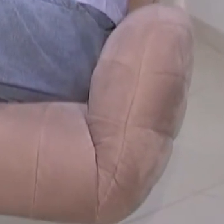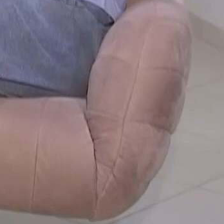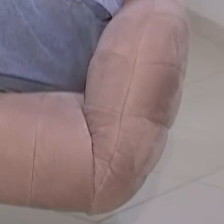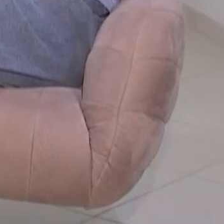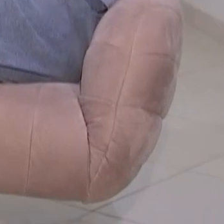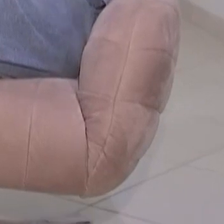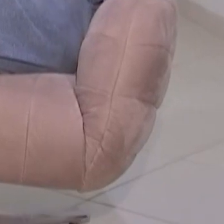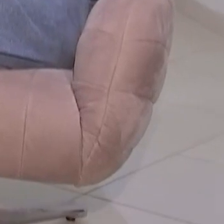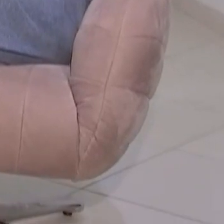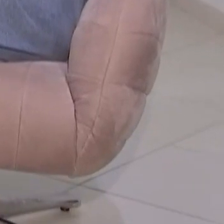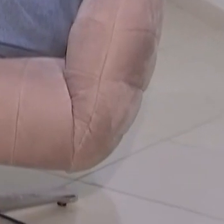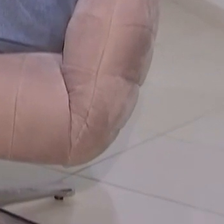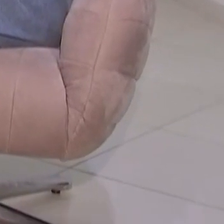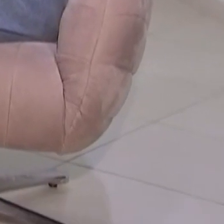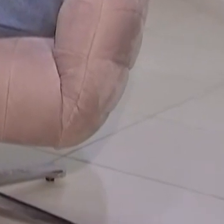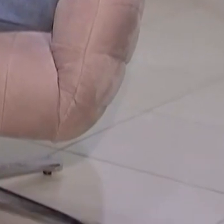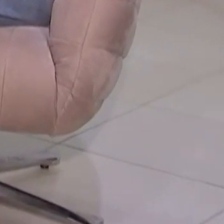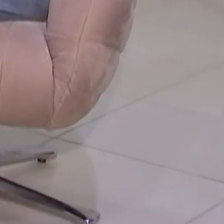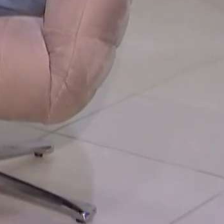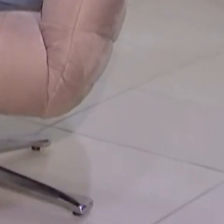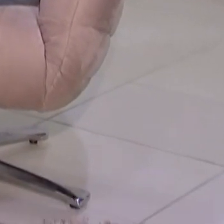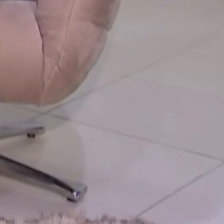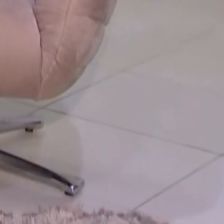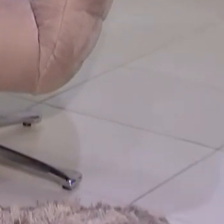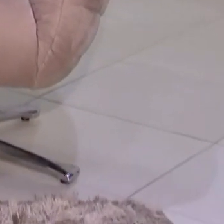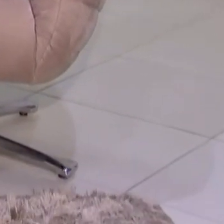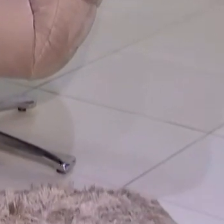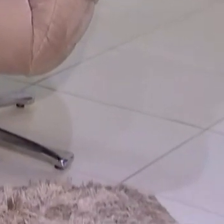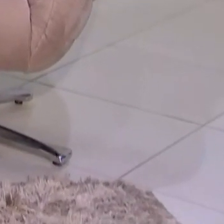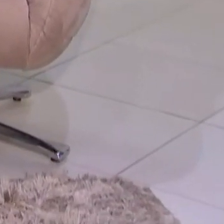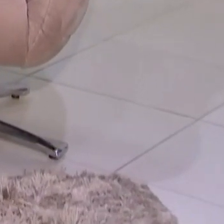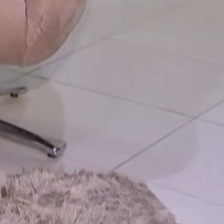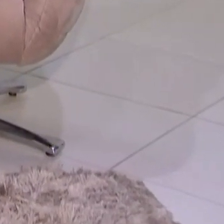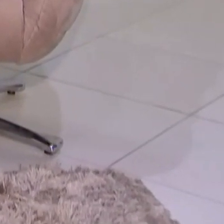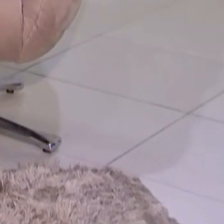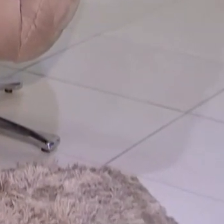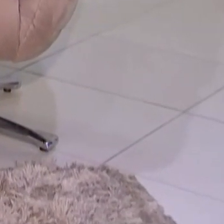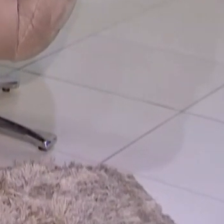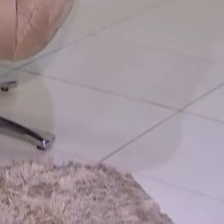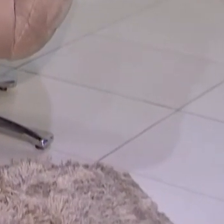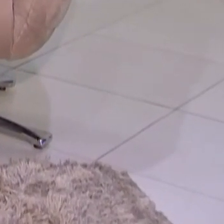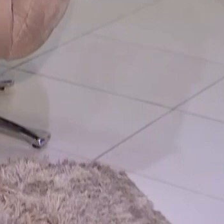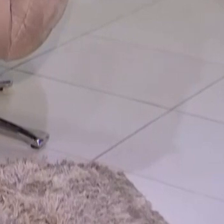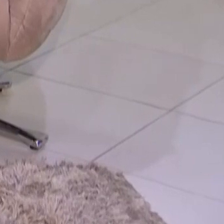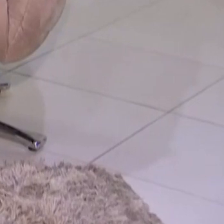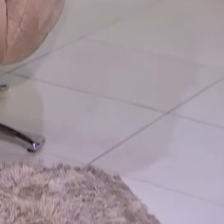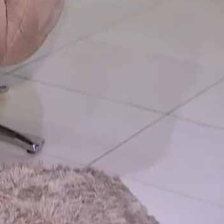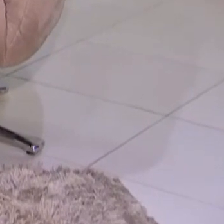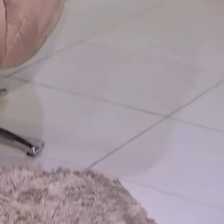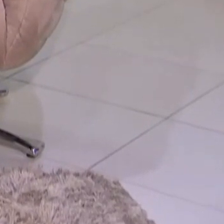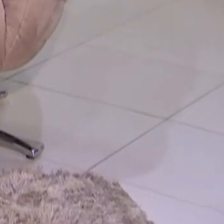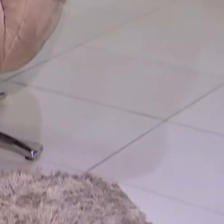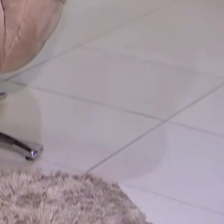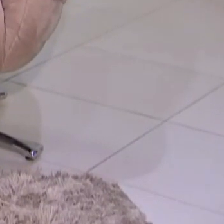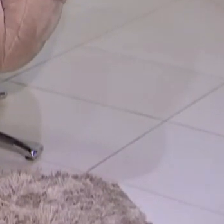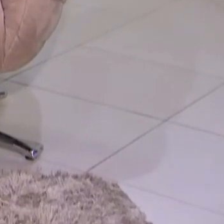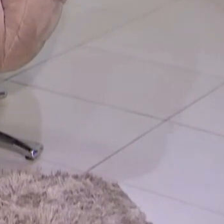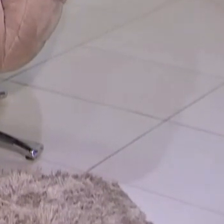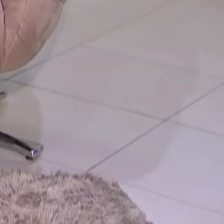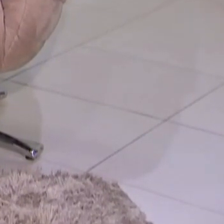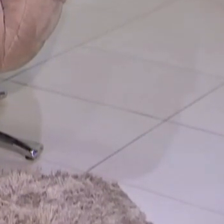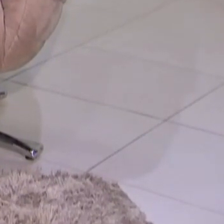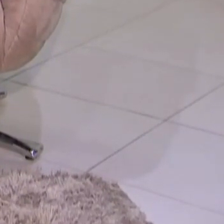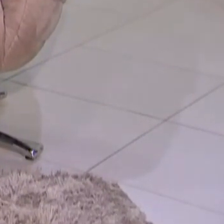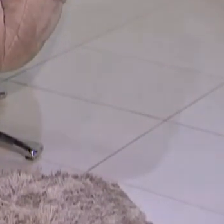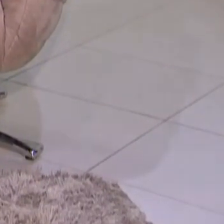de linha, gráfico tipo pizza, gráfico de barra. Então, é mais agradável da gente enxergar o que é que está acontecendo com as finanças com